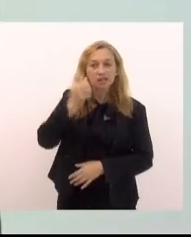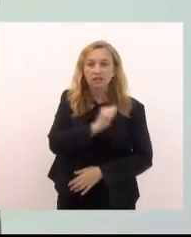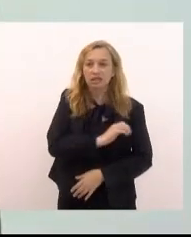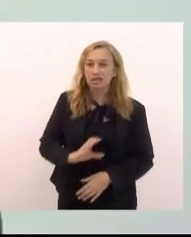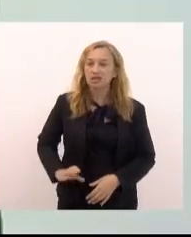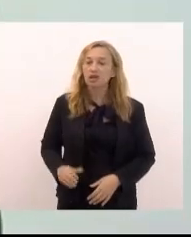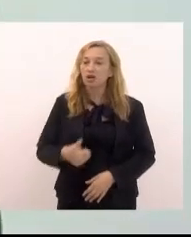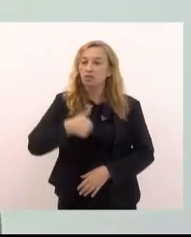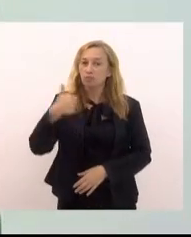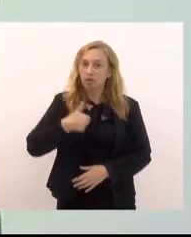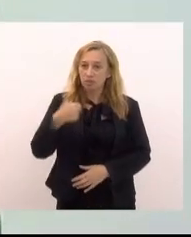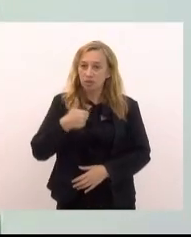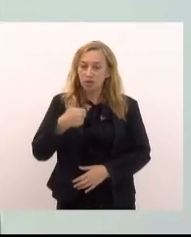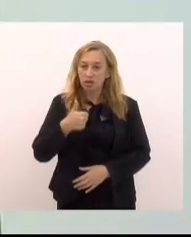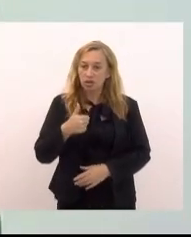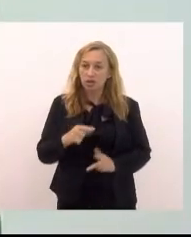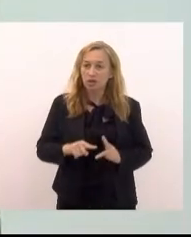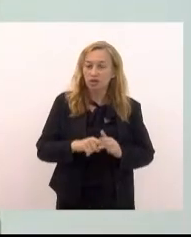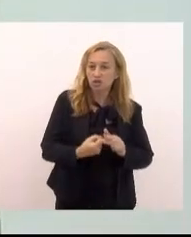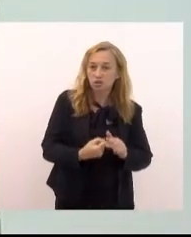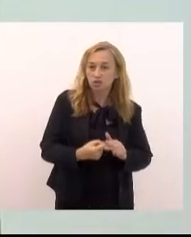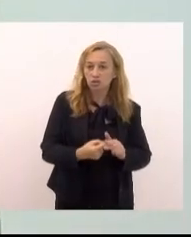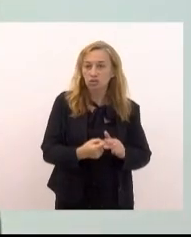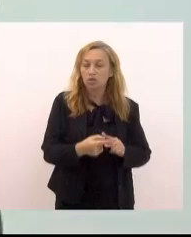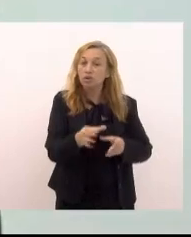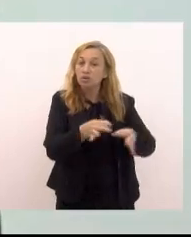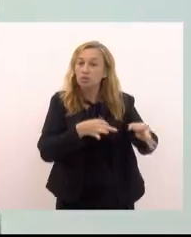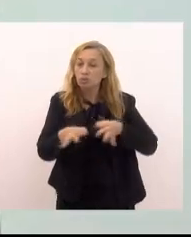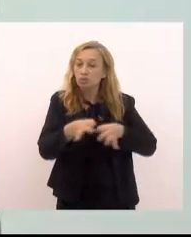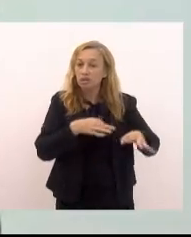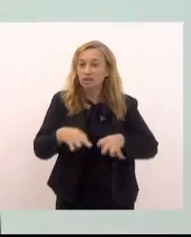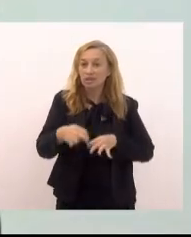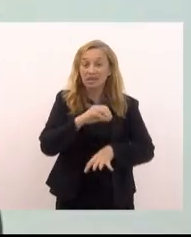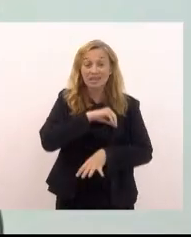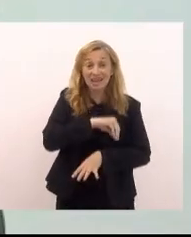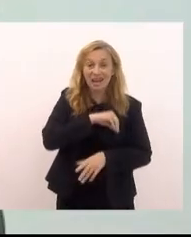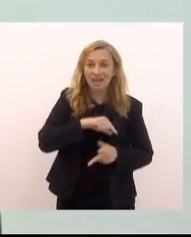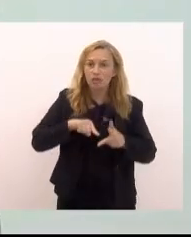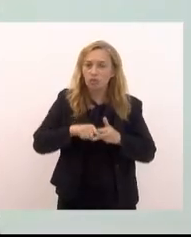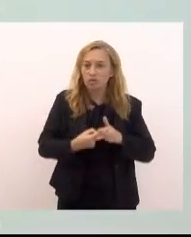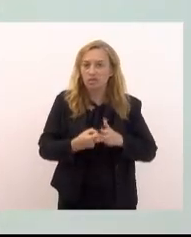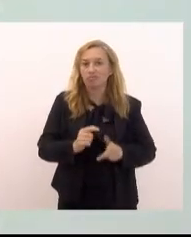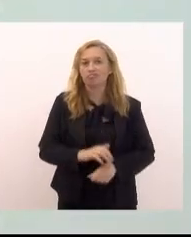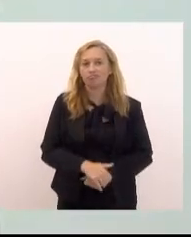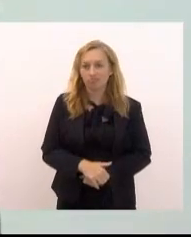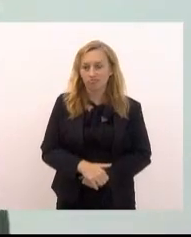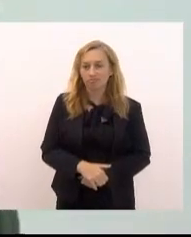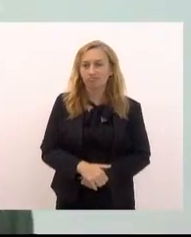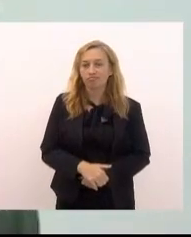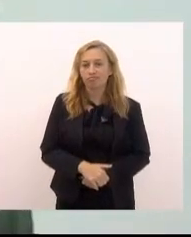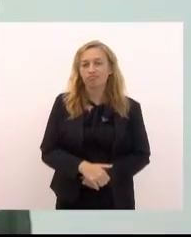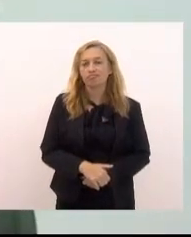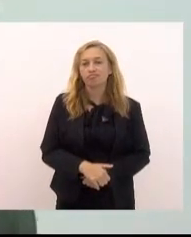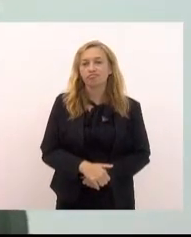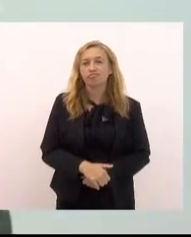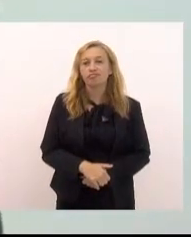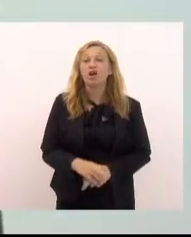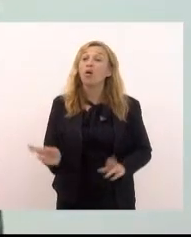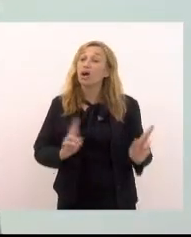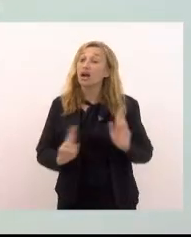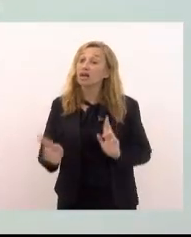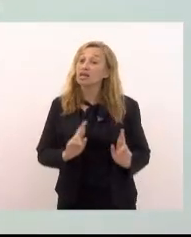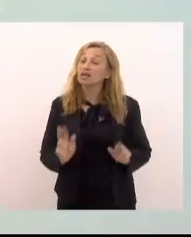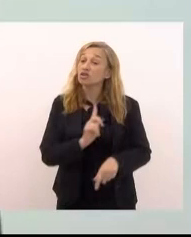respeito a um ajuste no plano de cargos e salários, não é reajuste, não, ajuste em relação aos